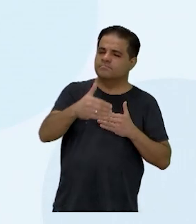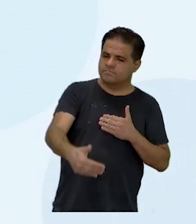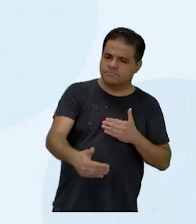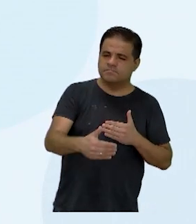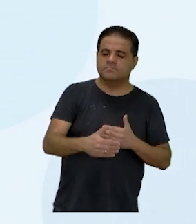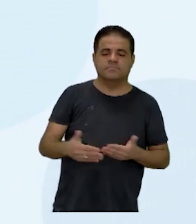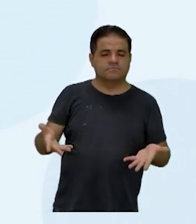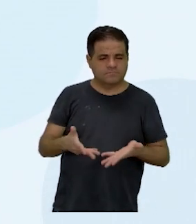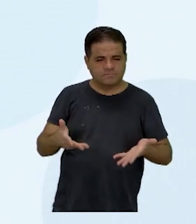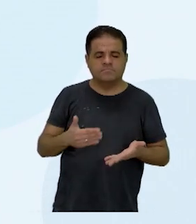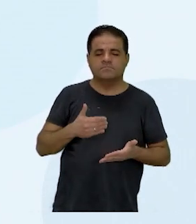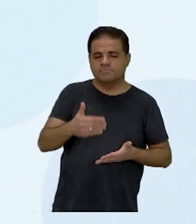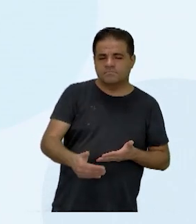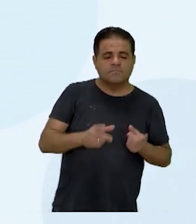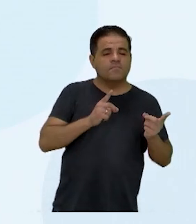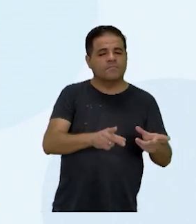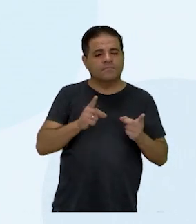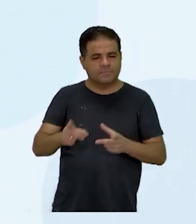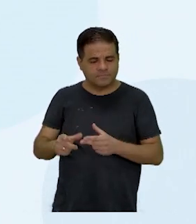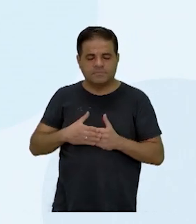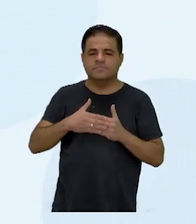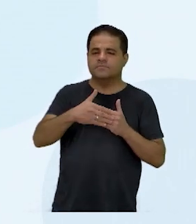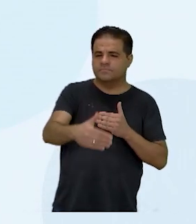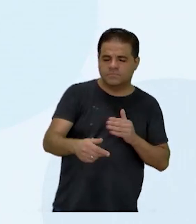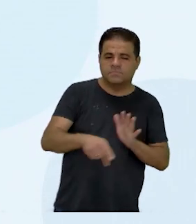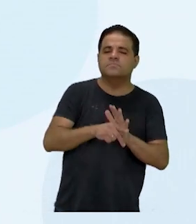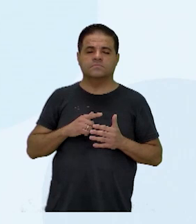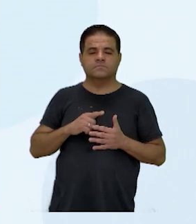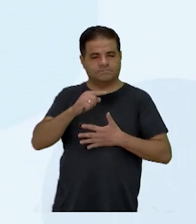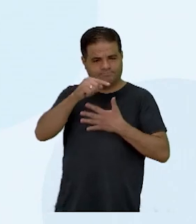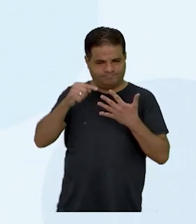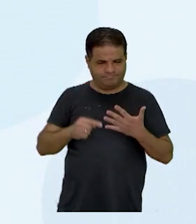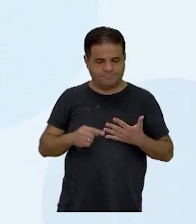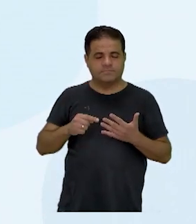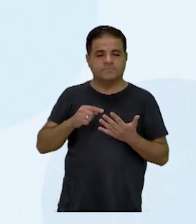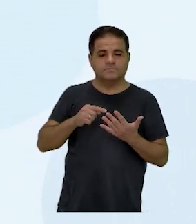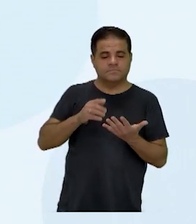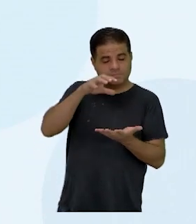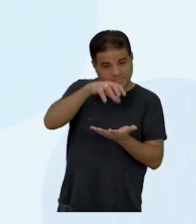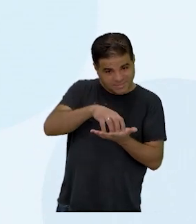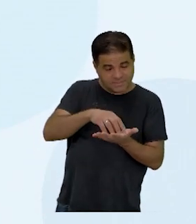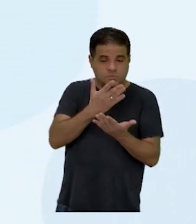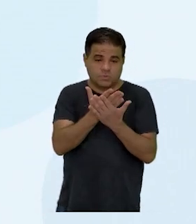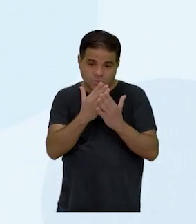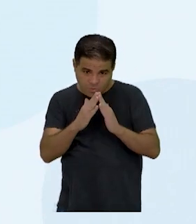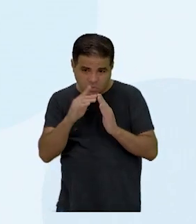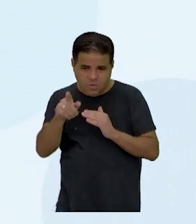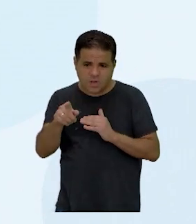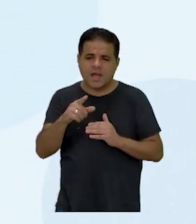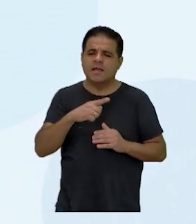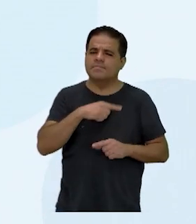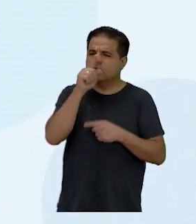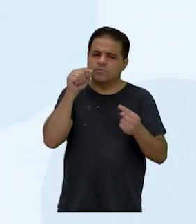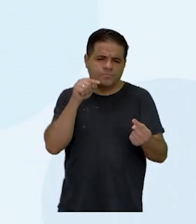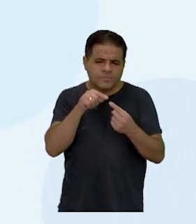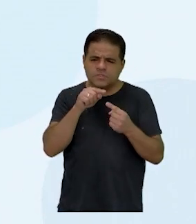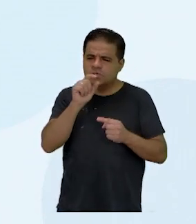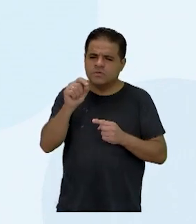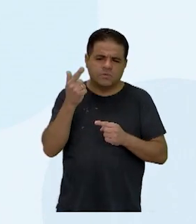Na tela, por favor, está a descrição, em linhas gerais, do que o aluno